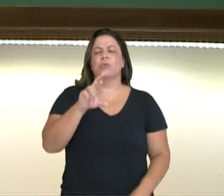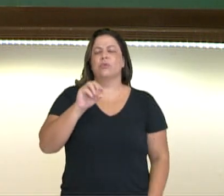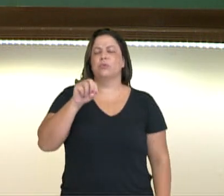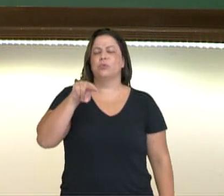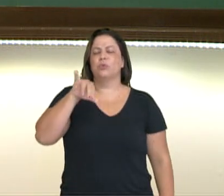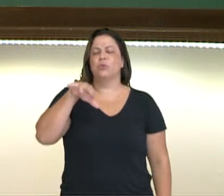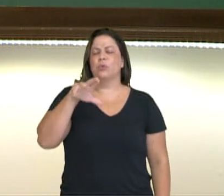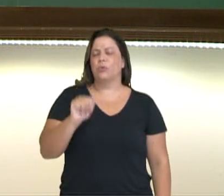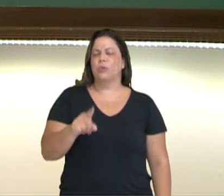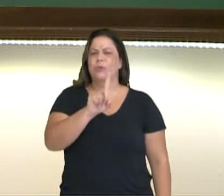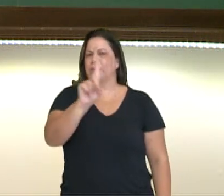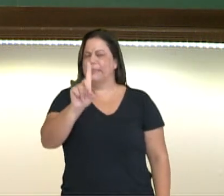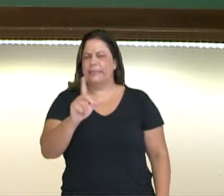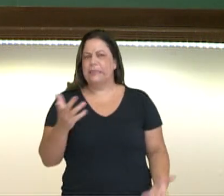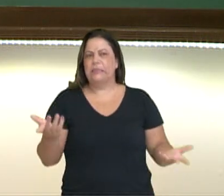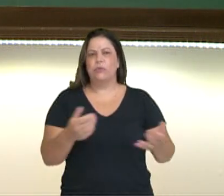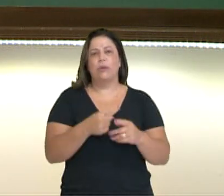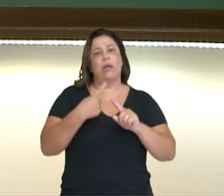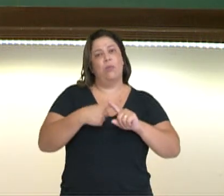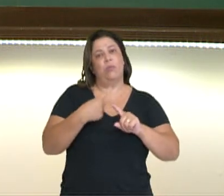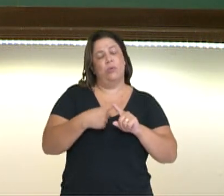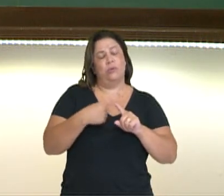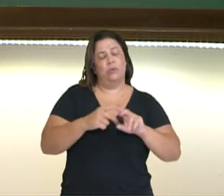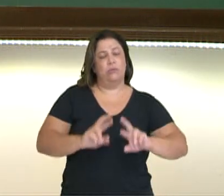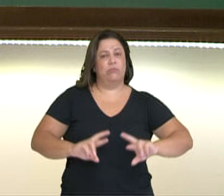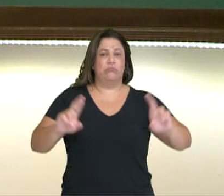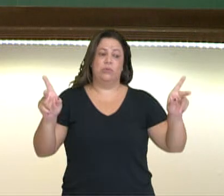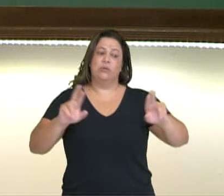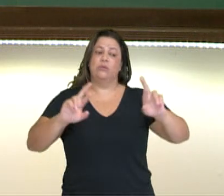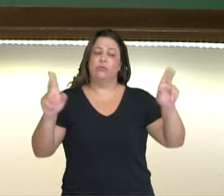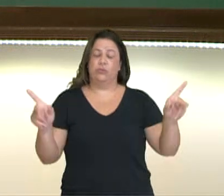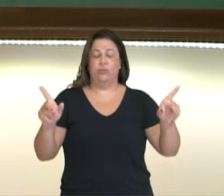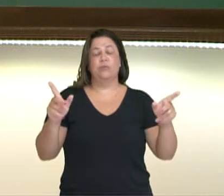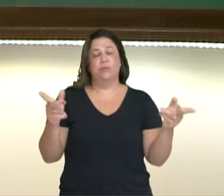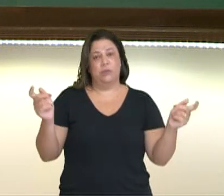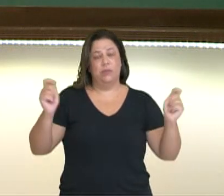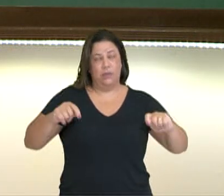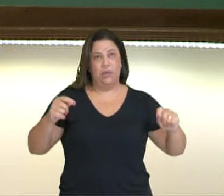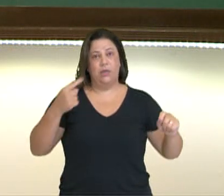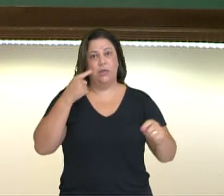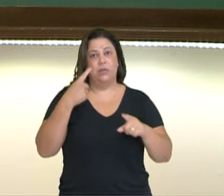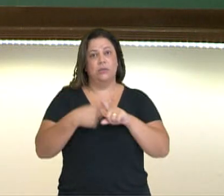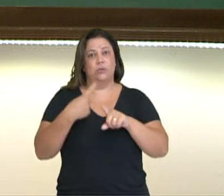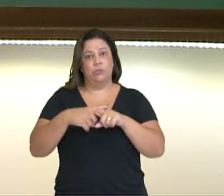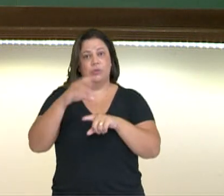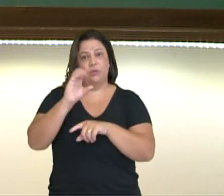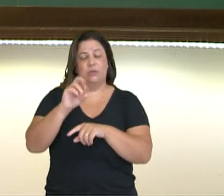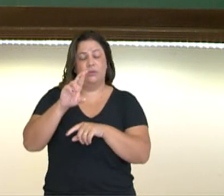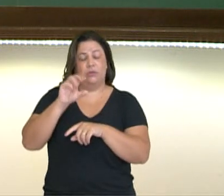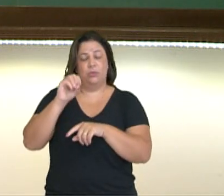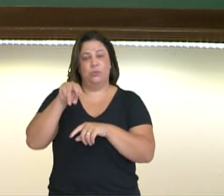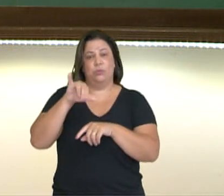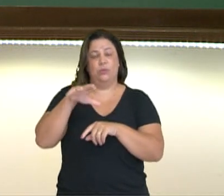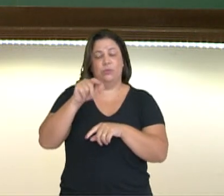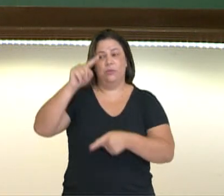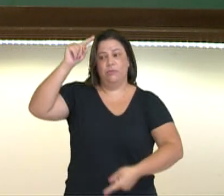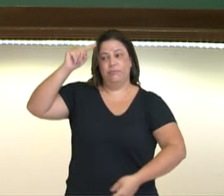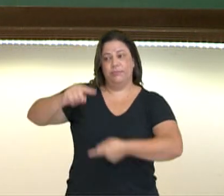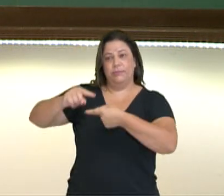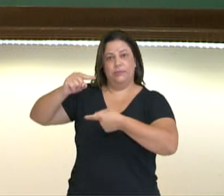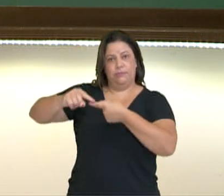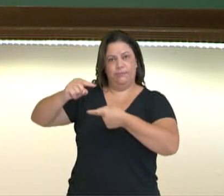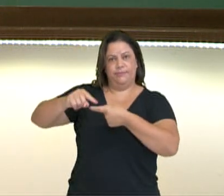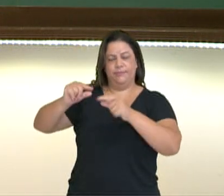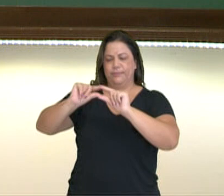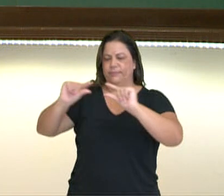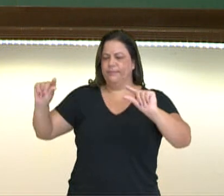crônica? Porque a diferença de crônica para conto é justamente que a crônica, ela é curtinha, tem